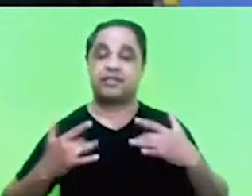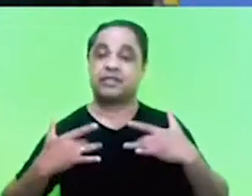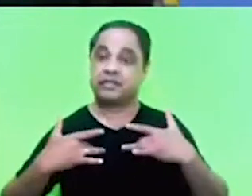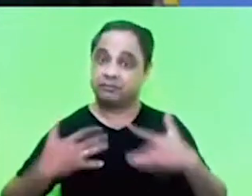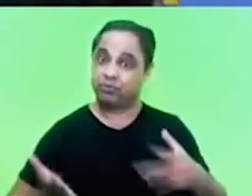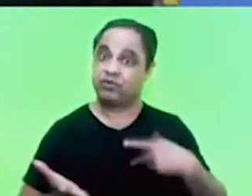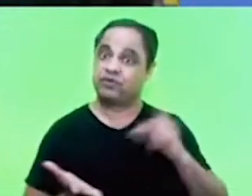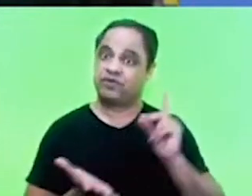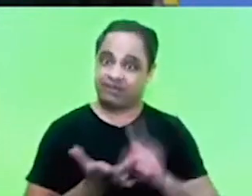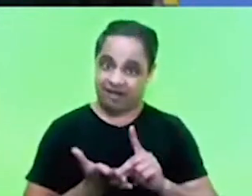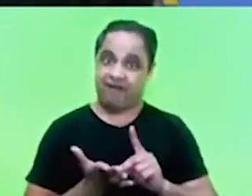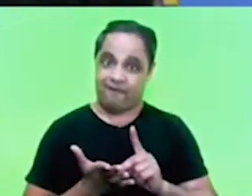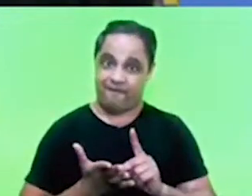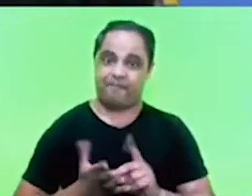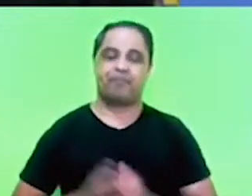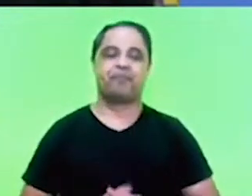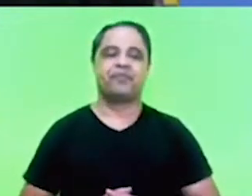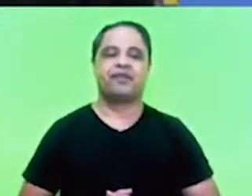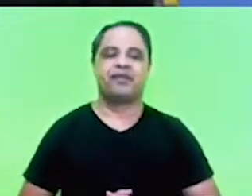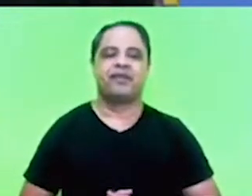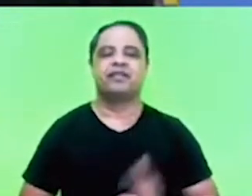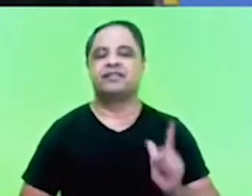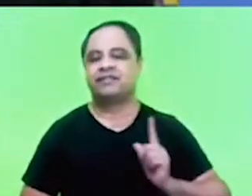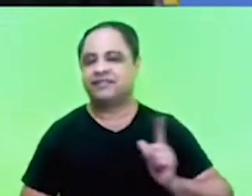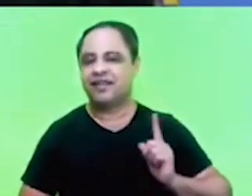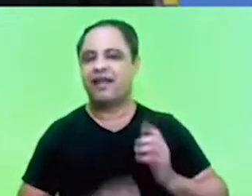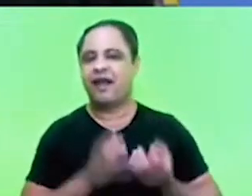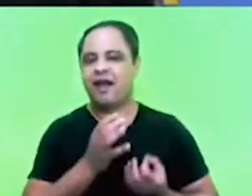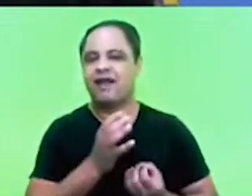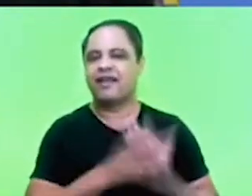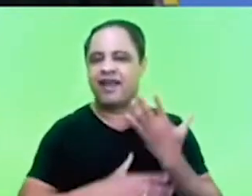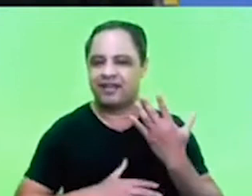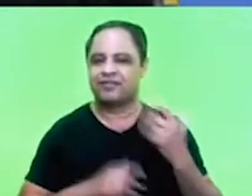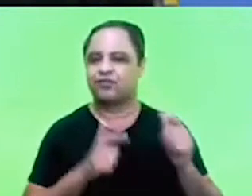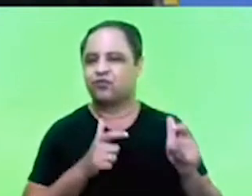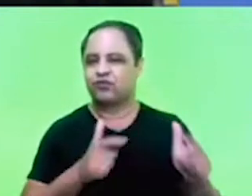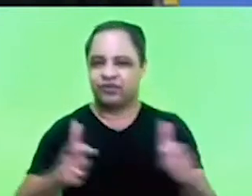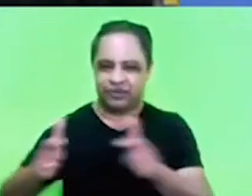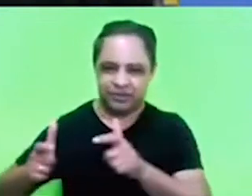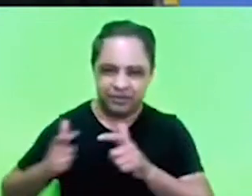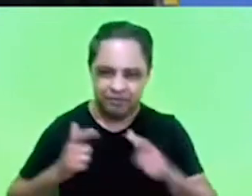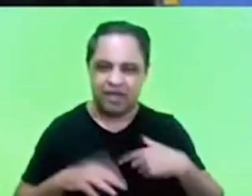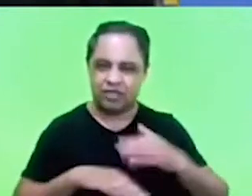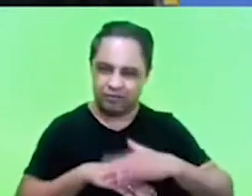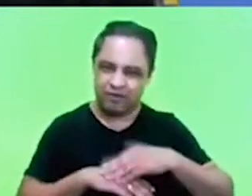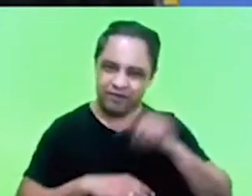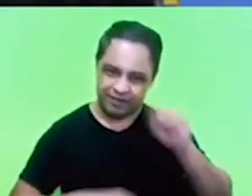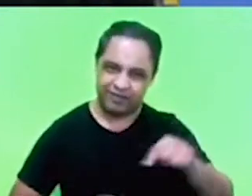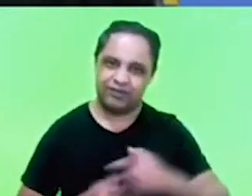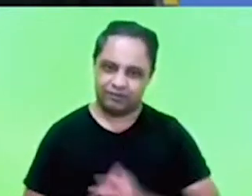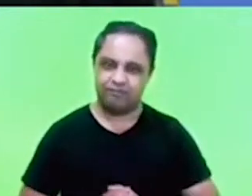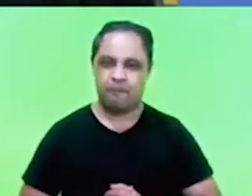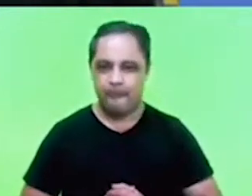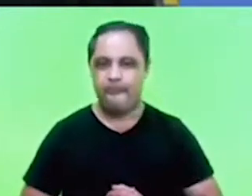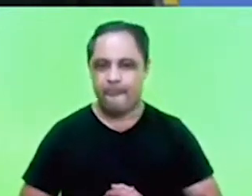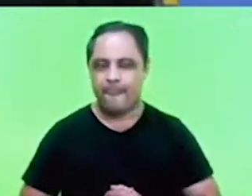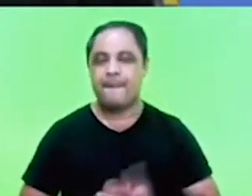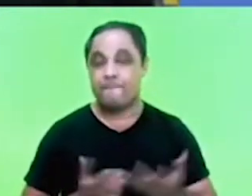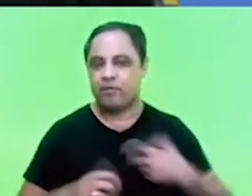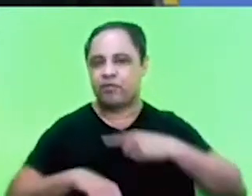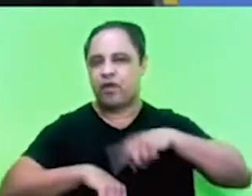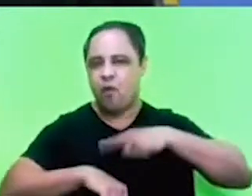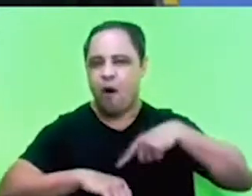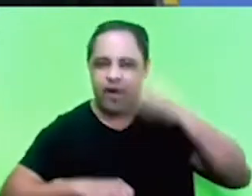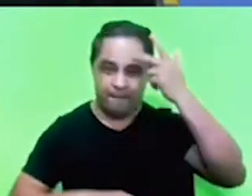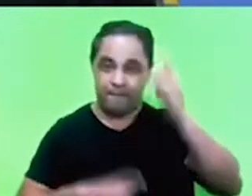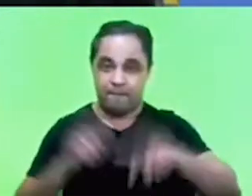real, entendeu? Existe a criação de um espaço para fazer isso, entendeu? Então, assim, são horas de